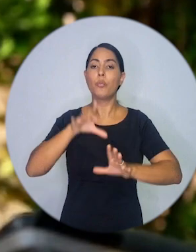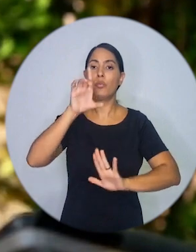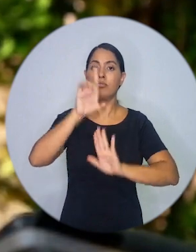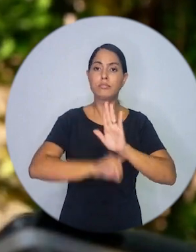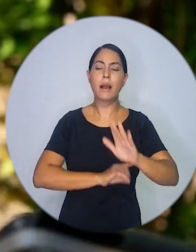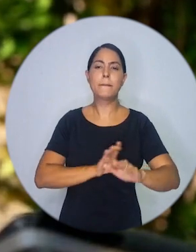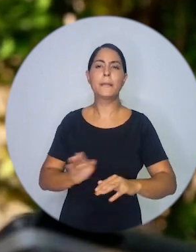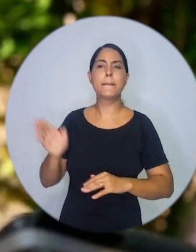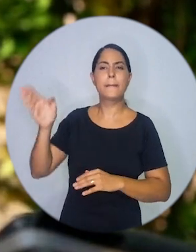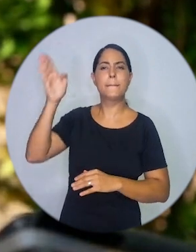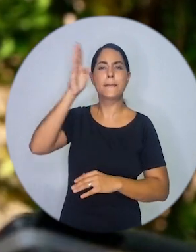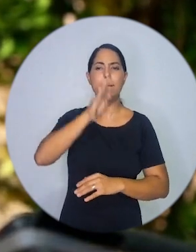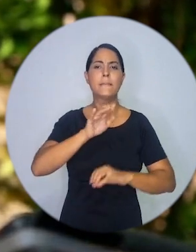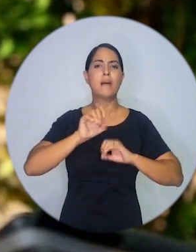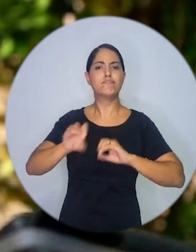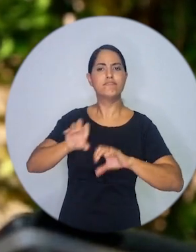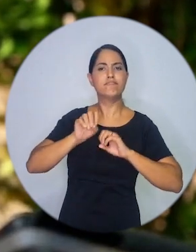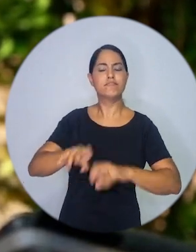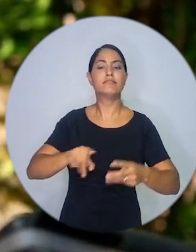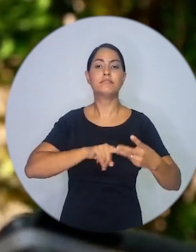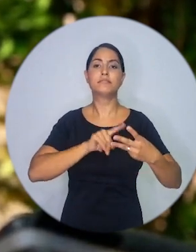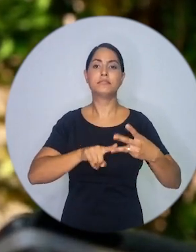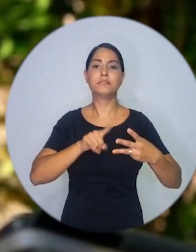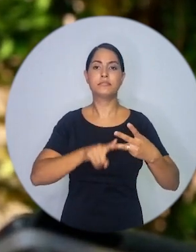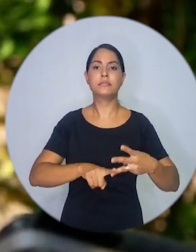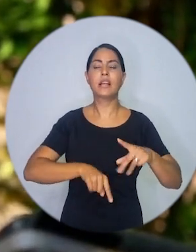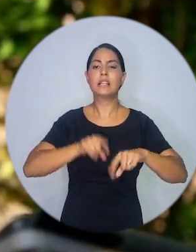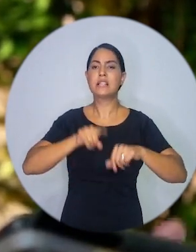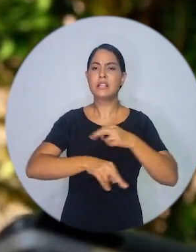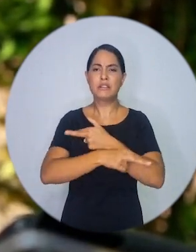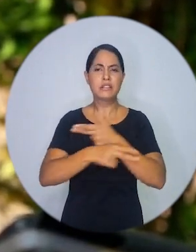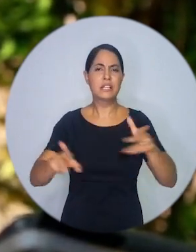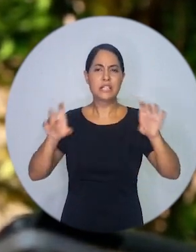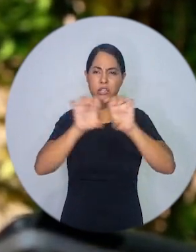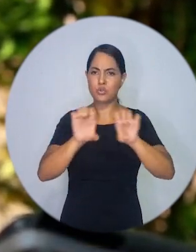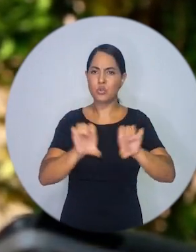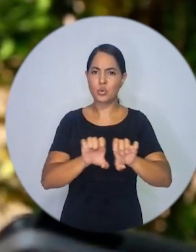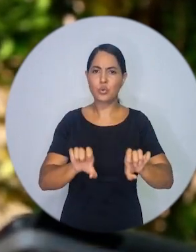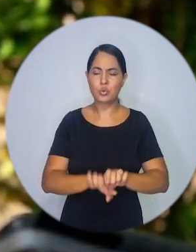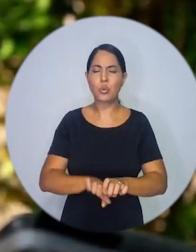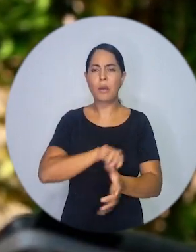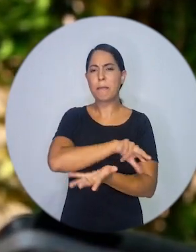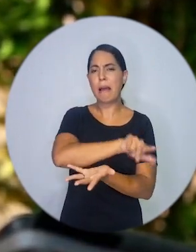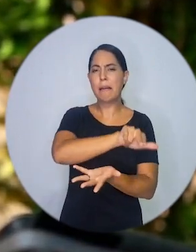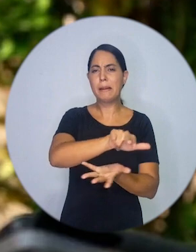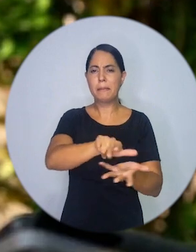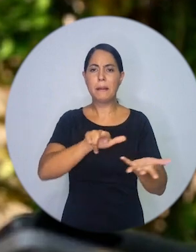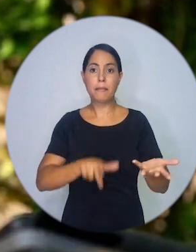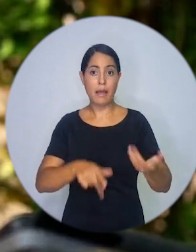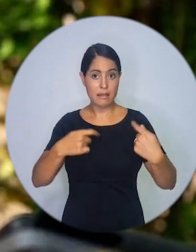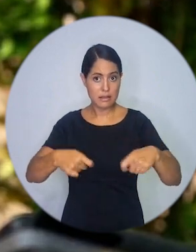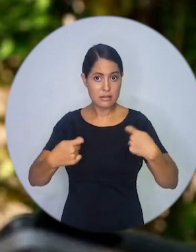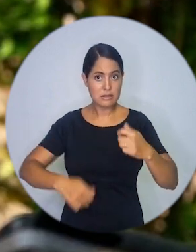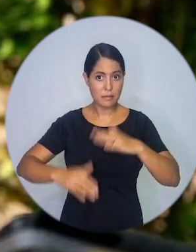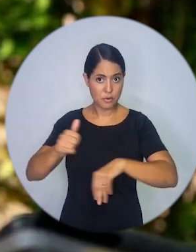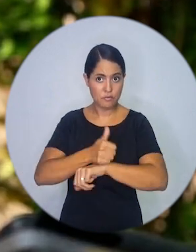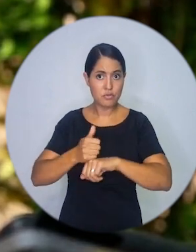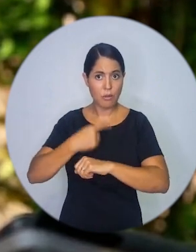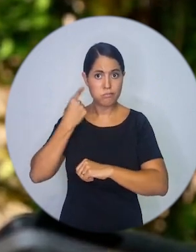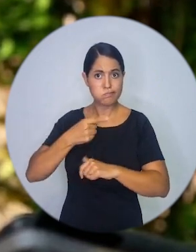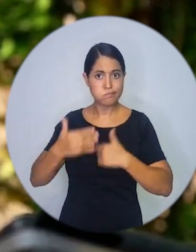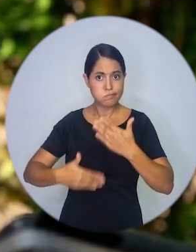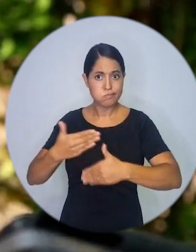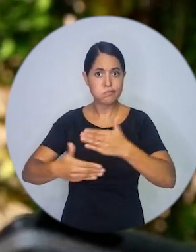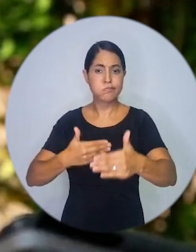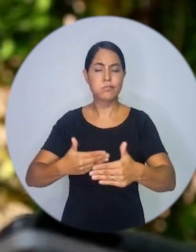prerrogativas, a construção de estruturas, fornecimento de material e o que for necessário para o exercício da profissão. E hoje,